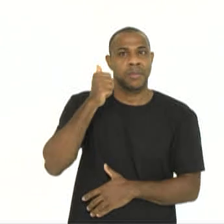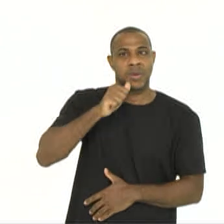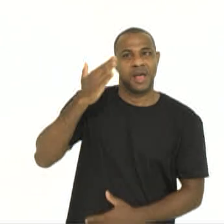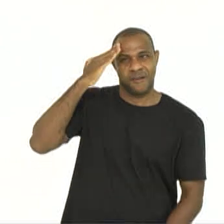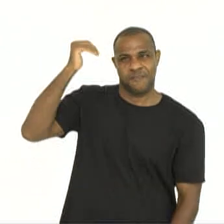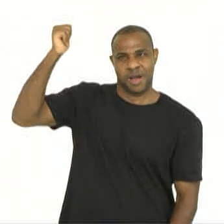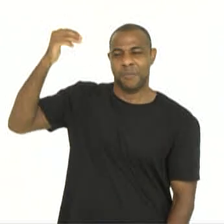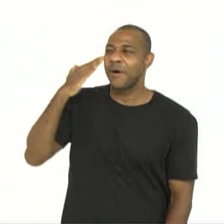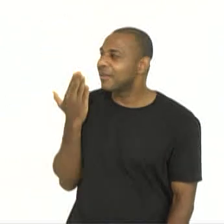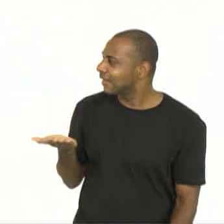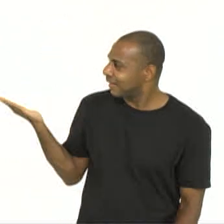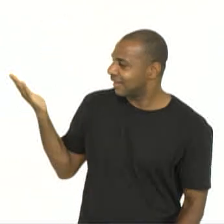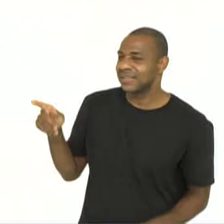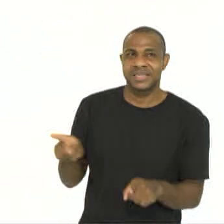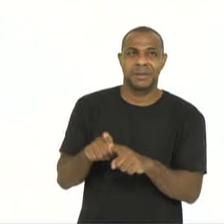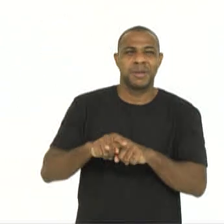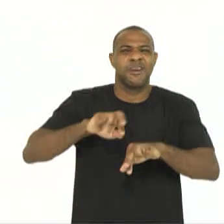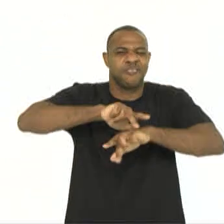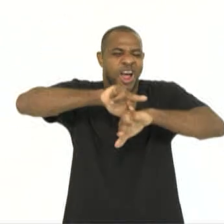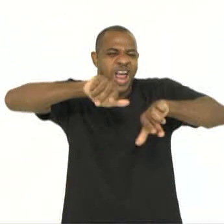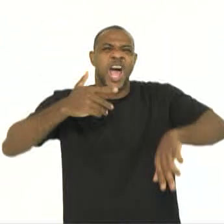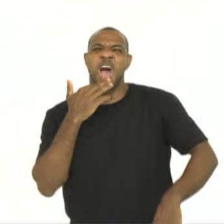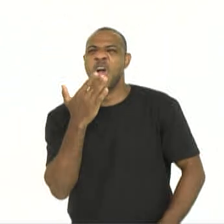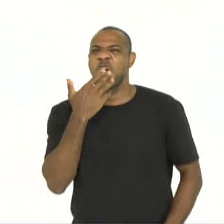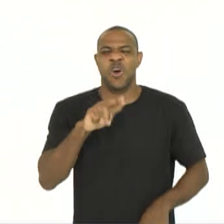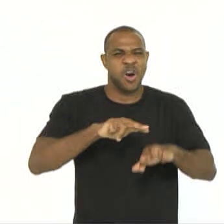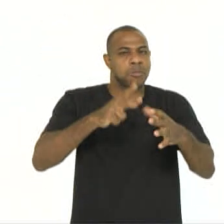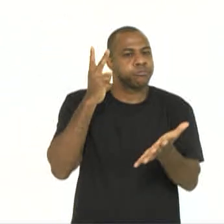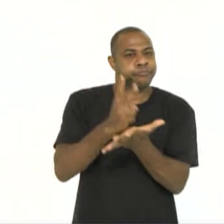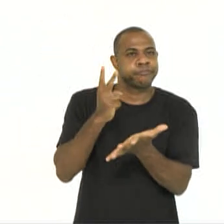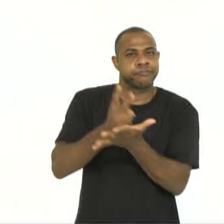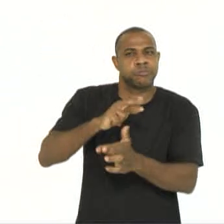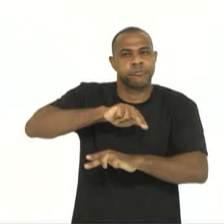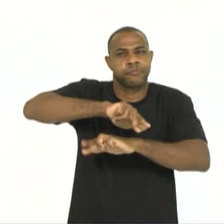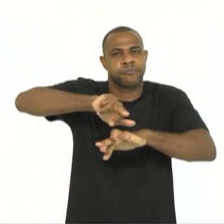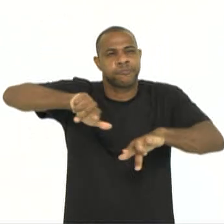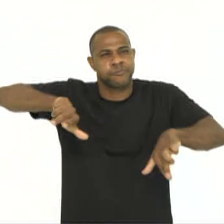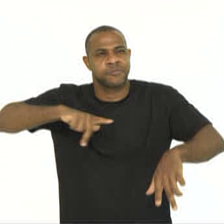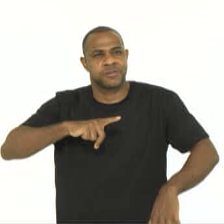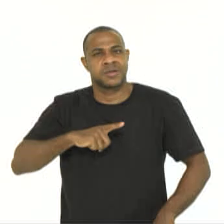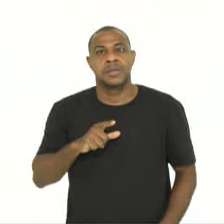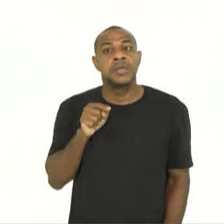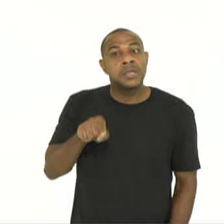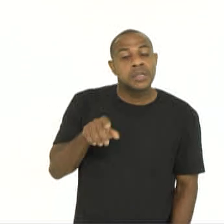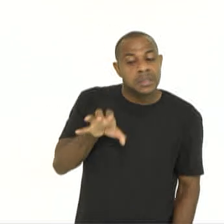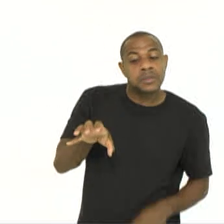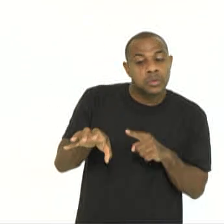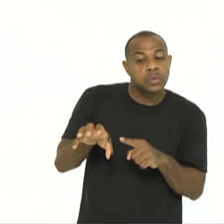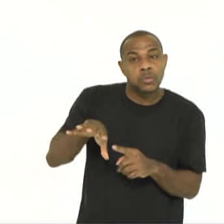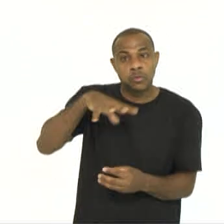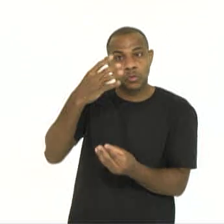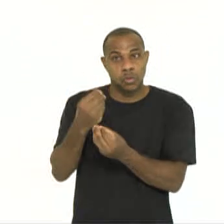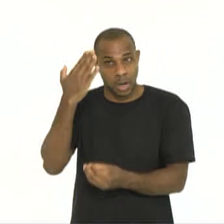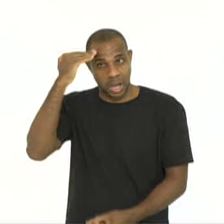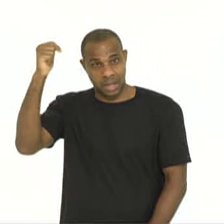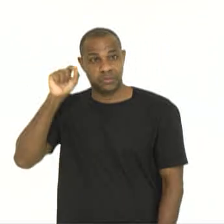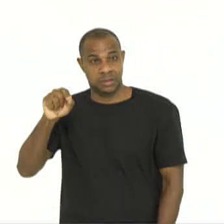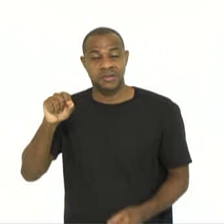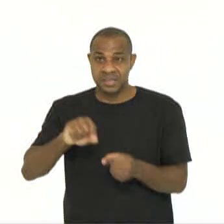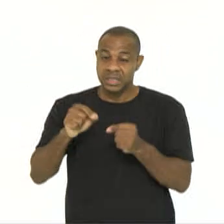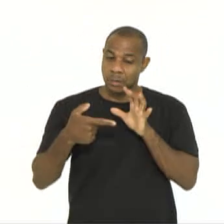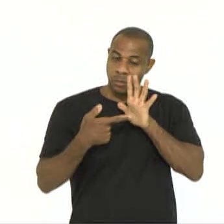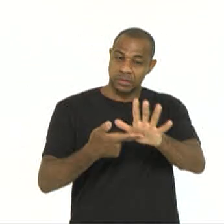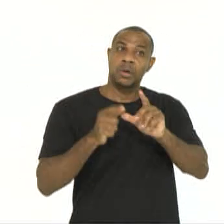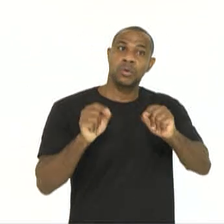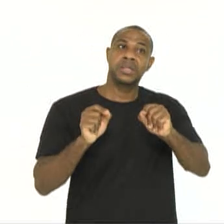que, apesar das variações de cor, permanecem invariáveis. Com isso, o artista talvez quisesse